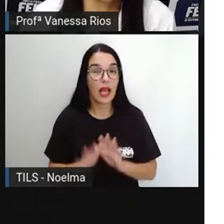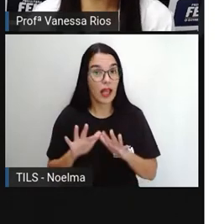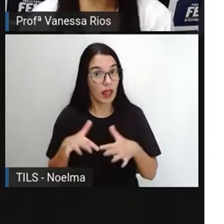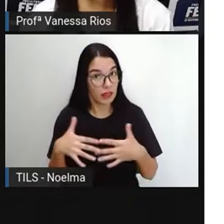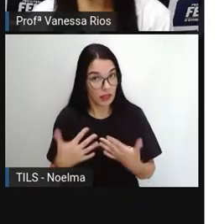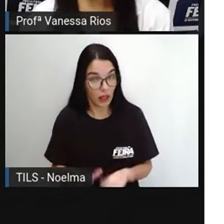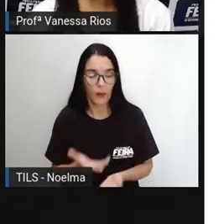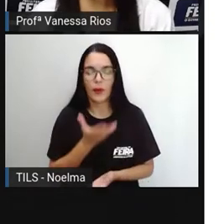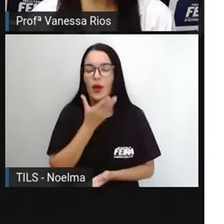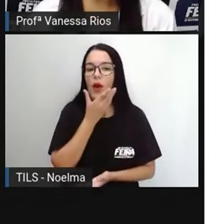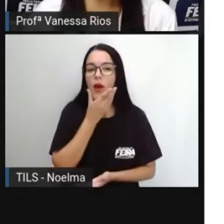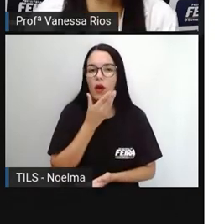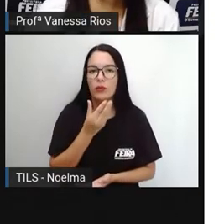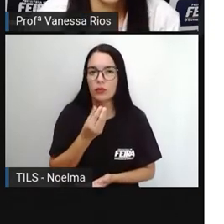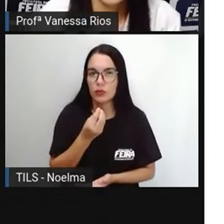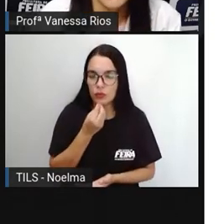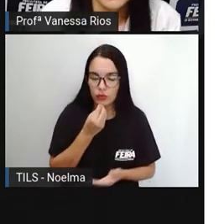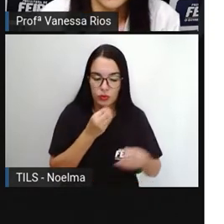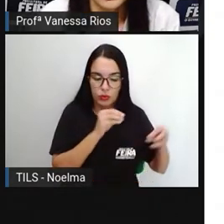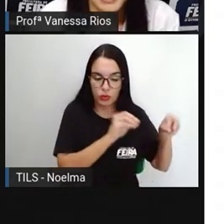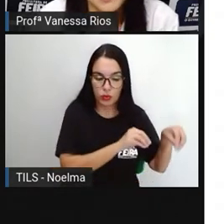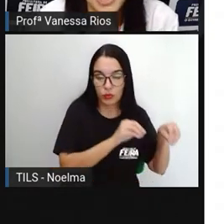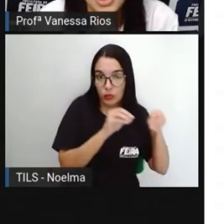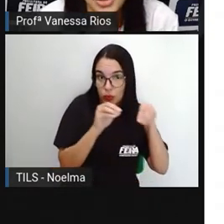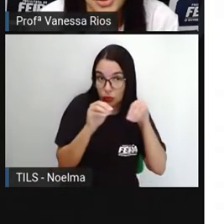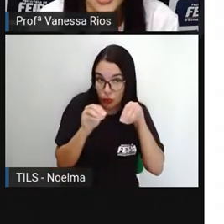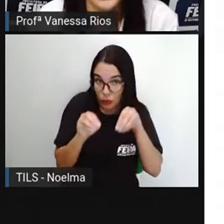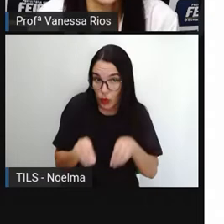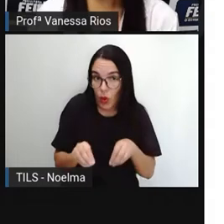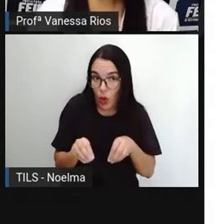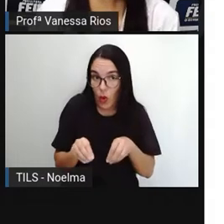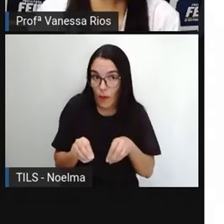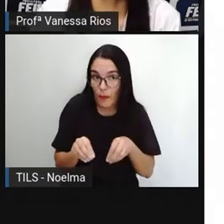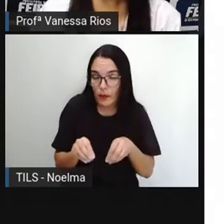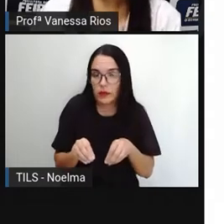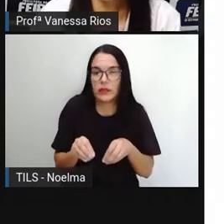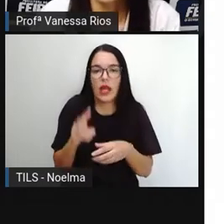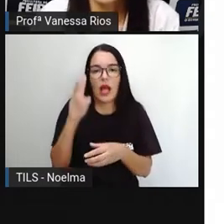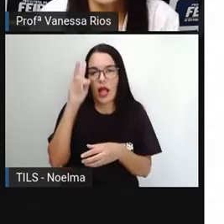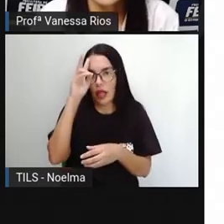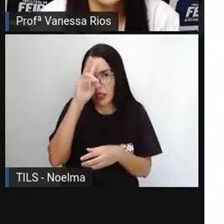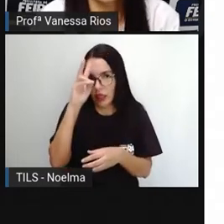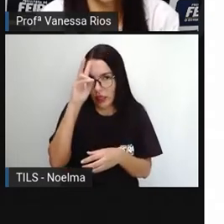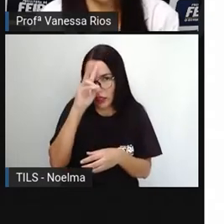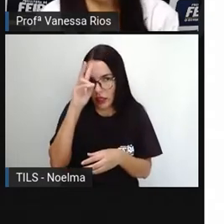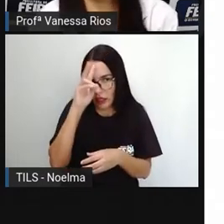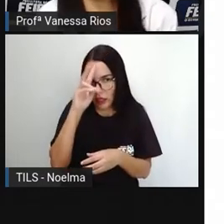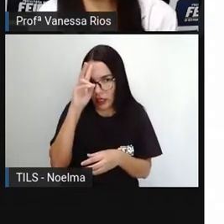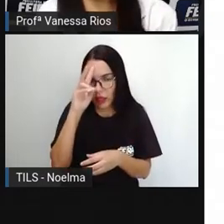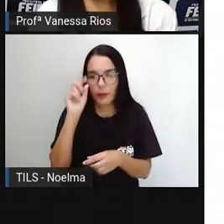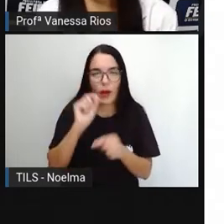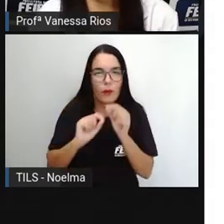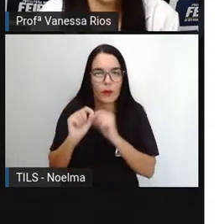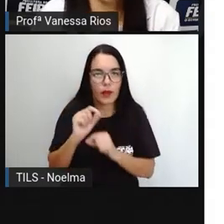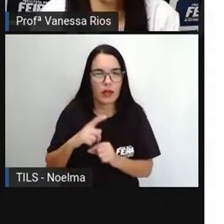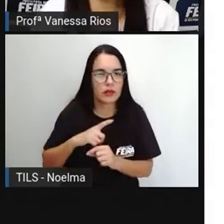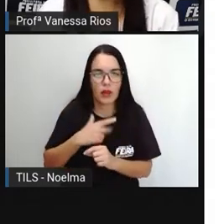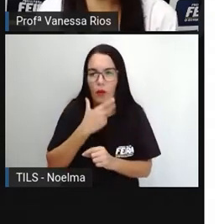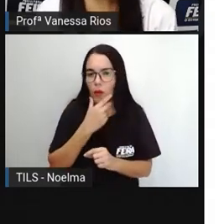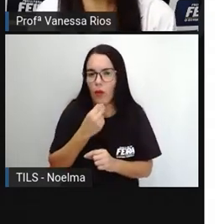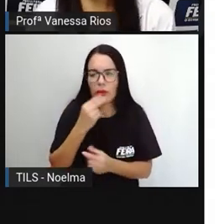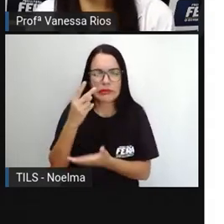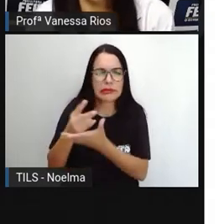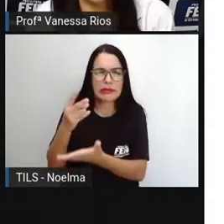E aí, quando a gente pensa dentro desse período da pré-história, e lembra aí que os homens, em sua maioria, né, passaram